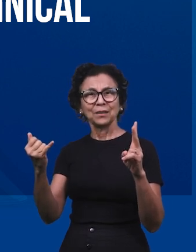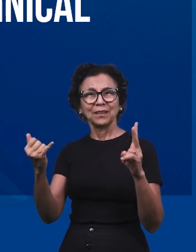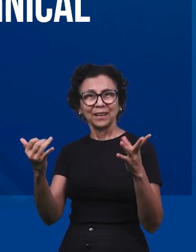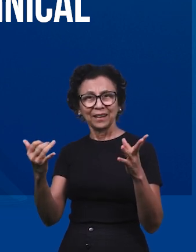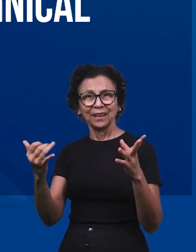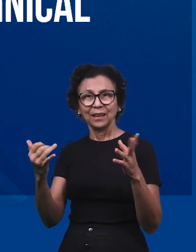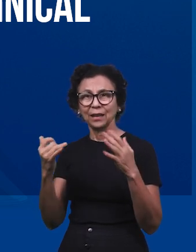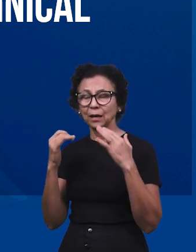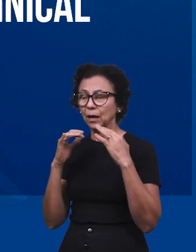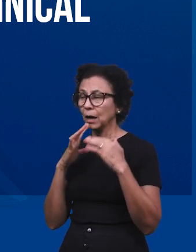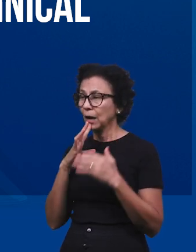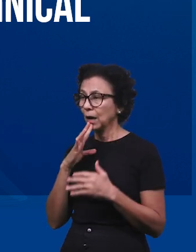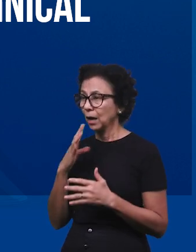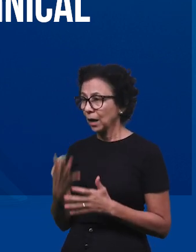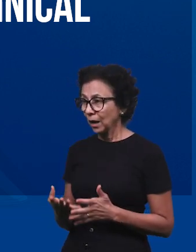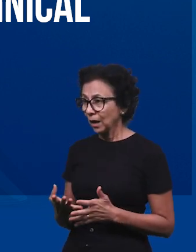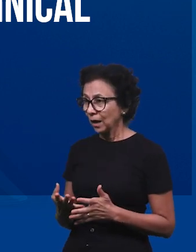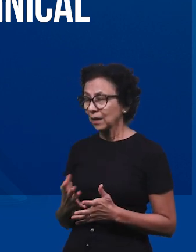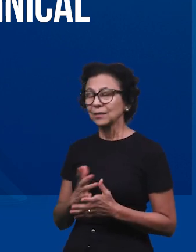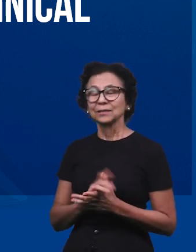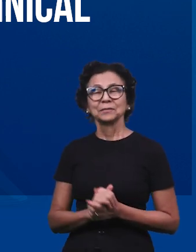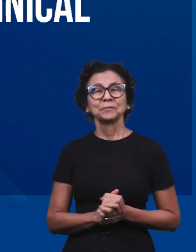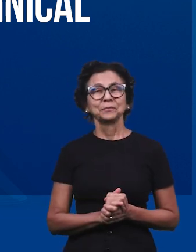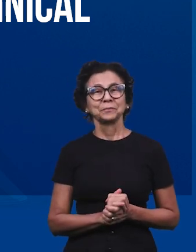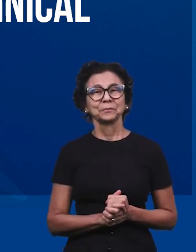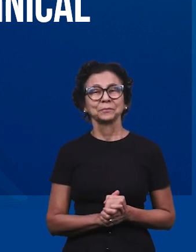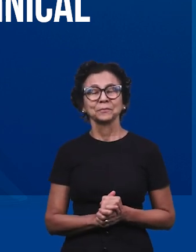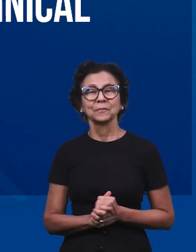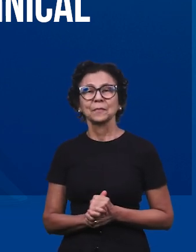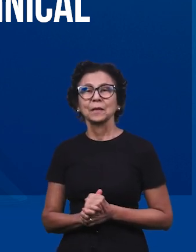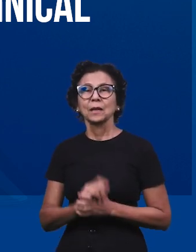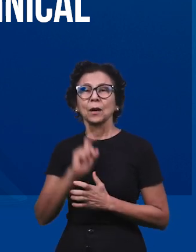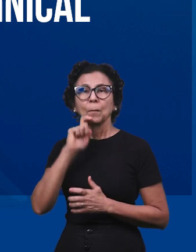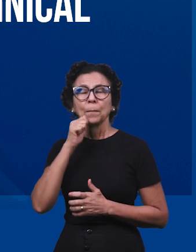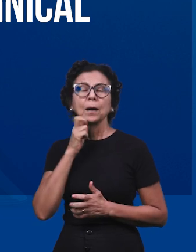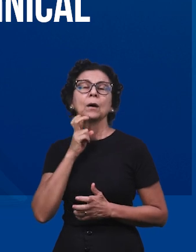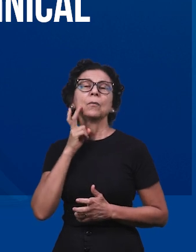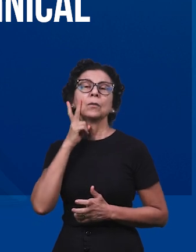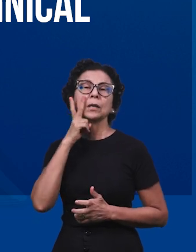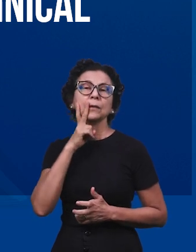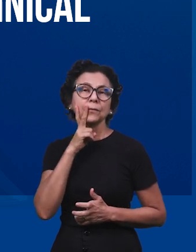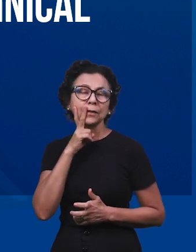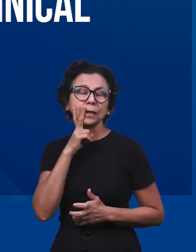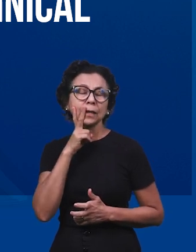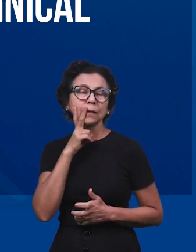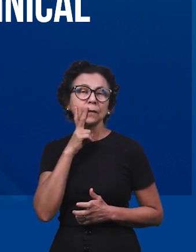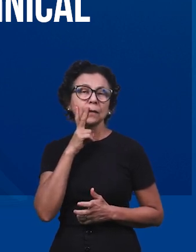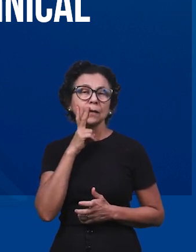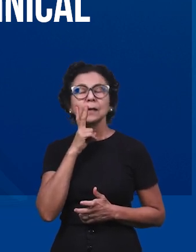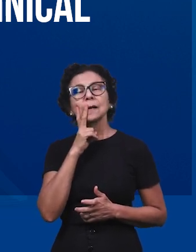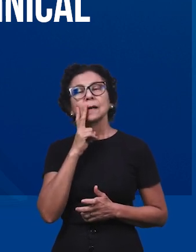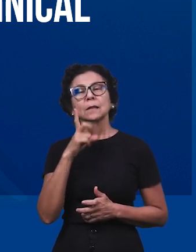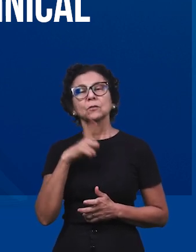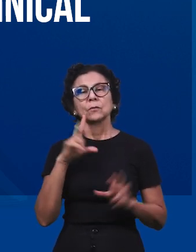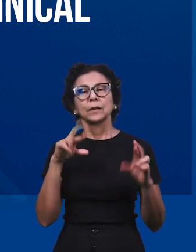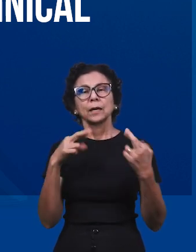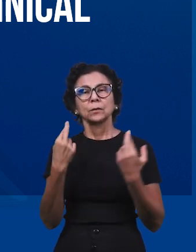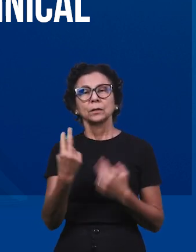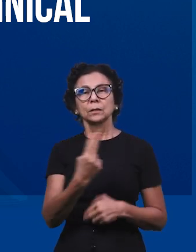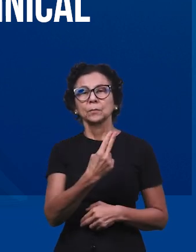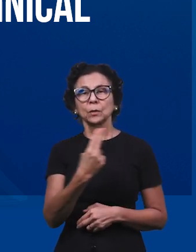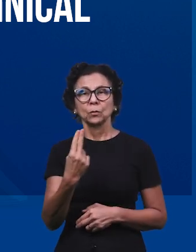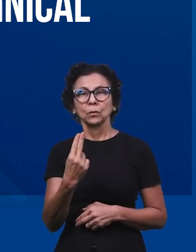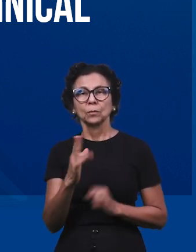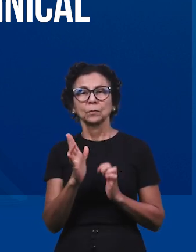na comunhão do Espírito Santo. Porque onde estiverem 2 ou 3 reunidos em meu